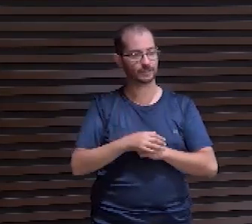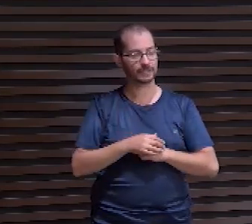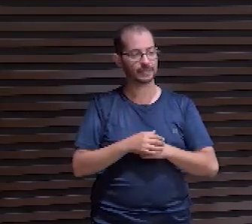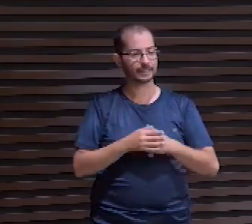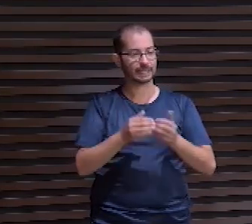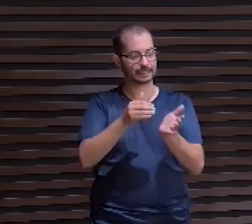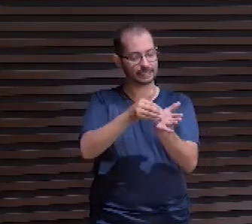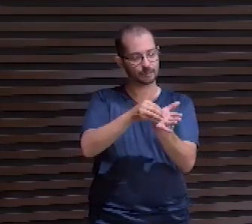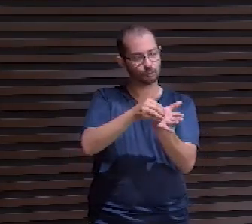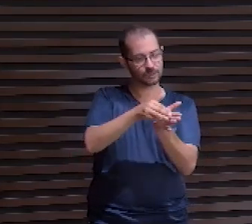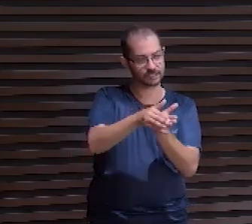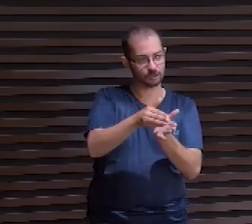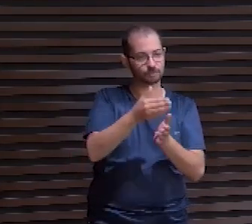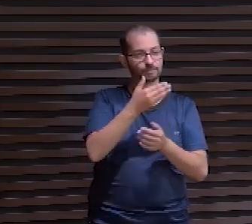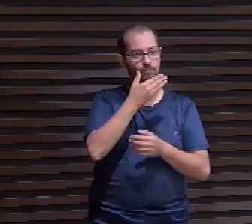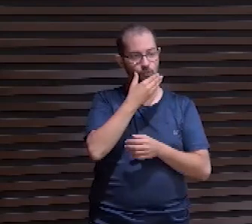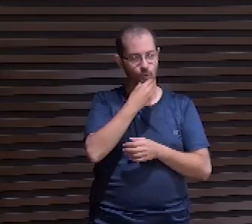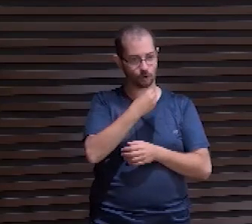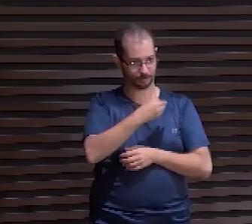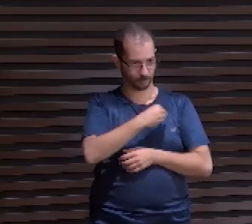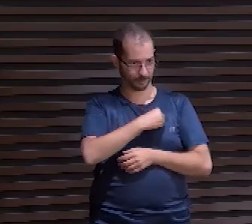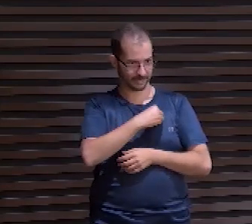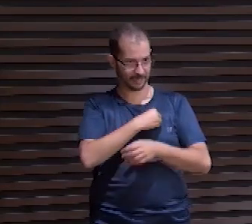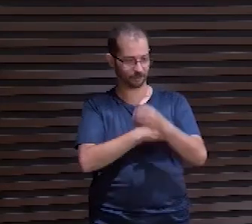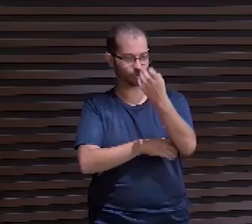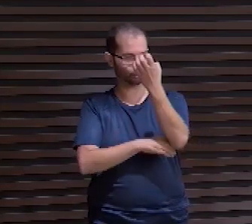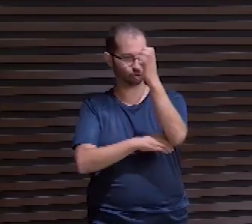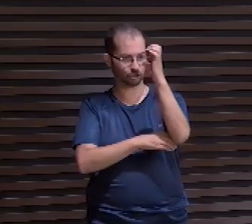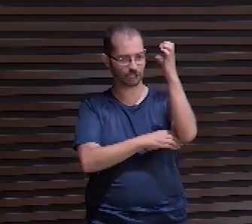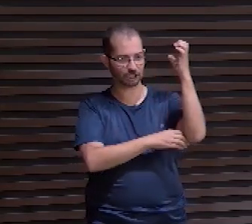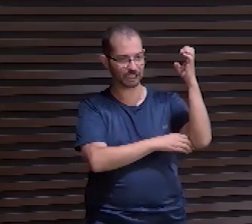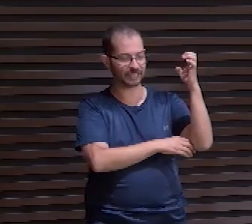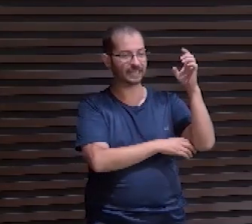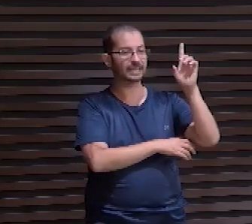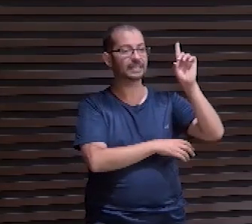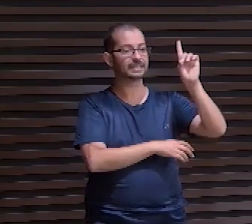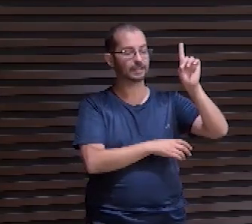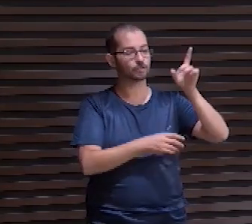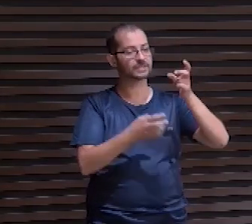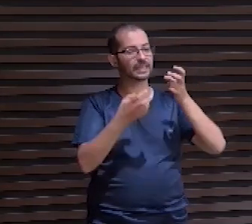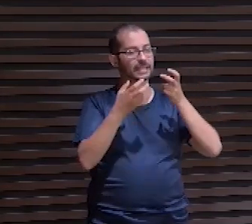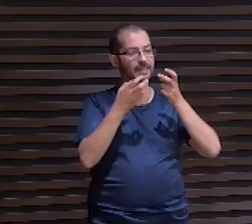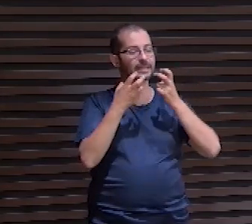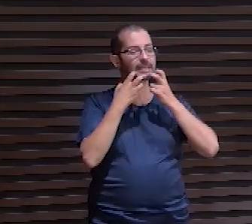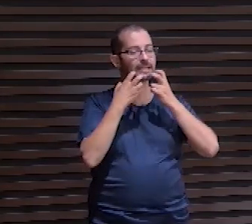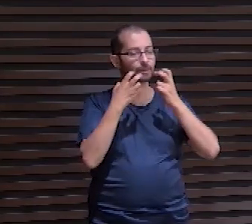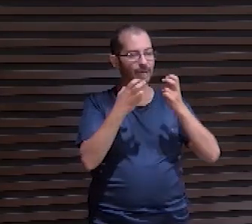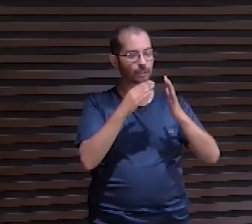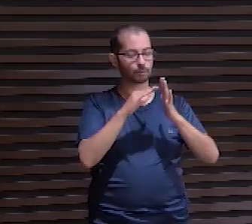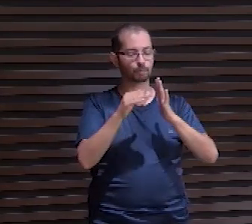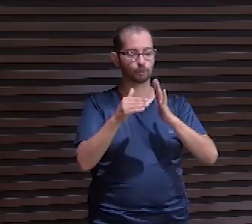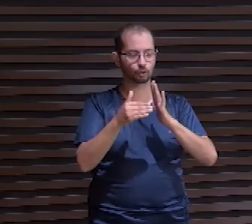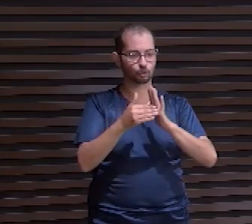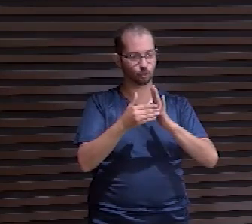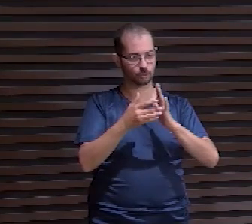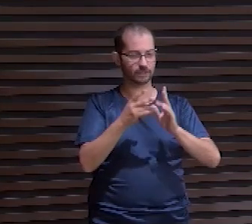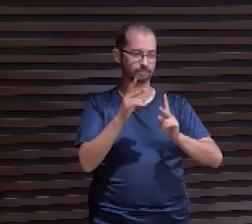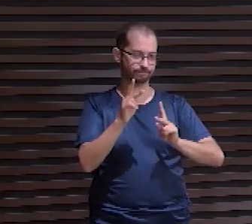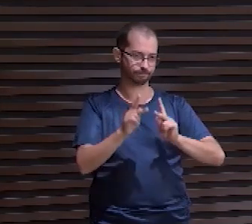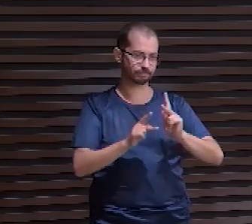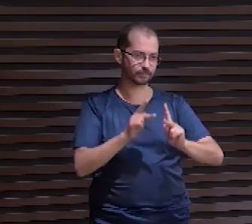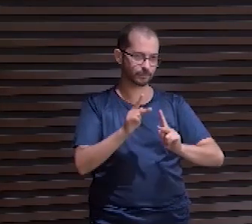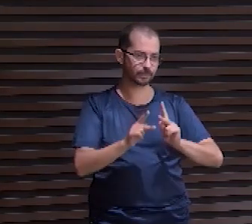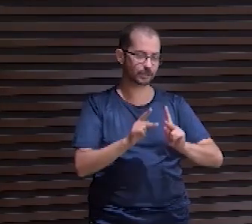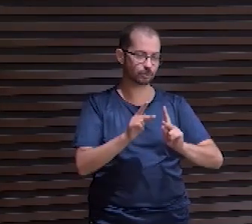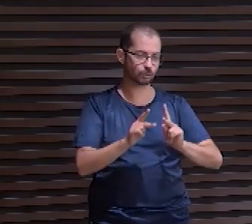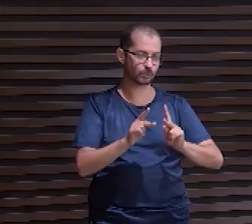jardim, Deus tem clamado por todo aquele homem, para que todo aquele homem